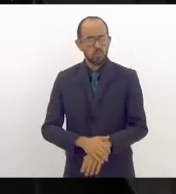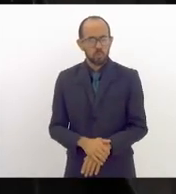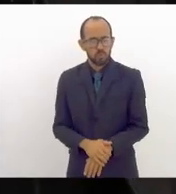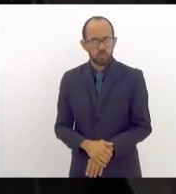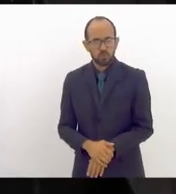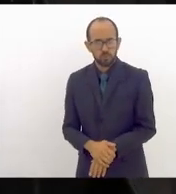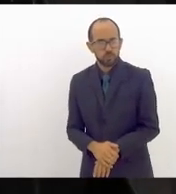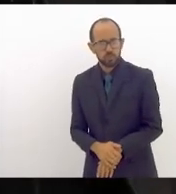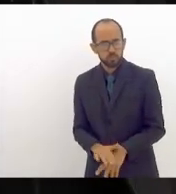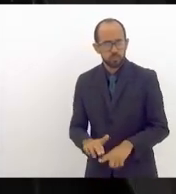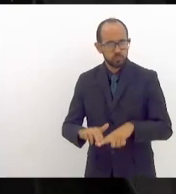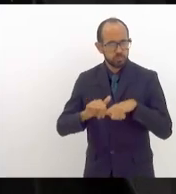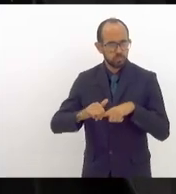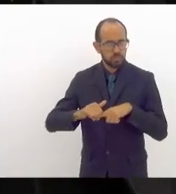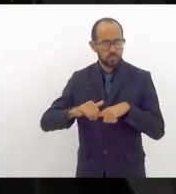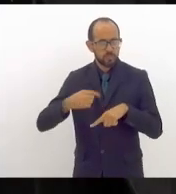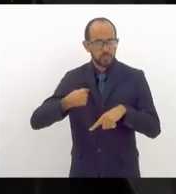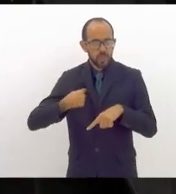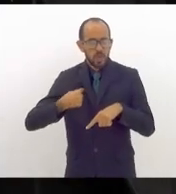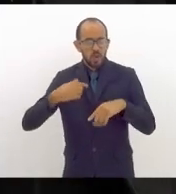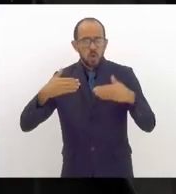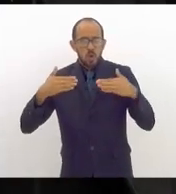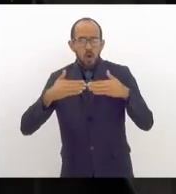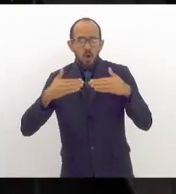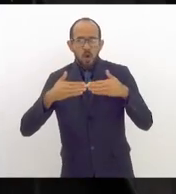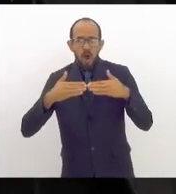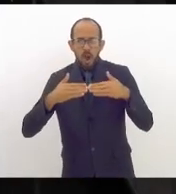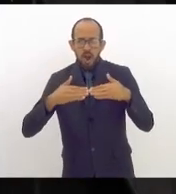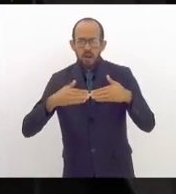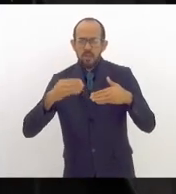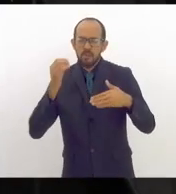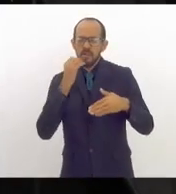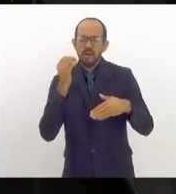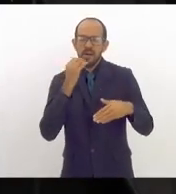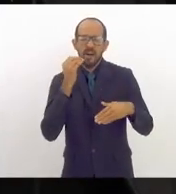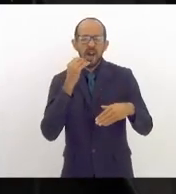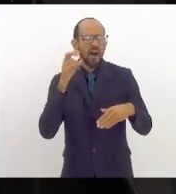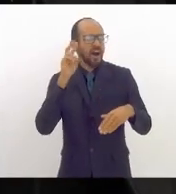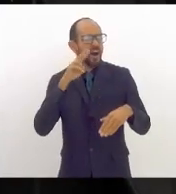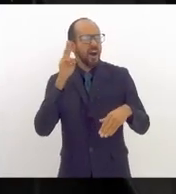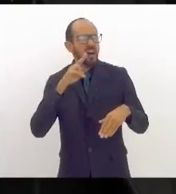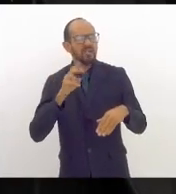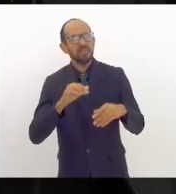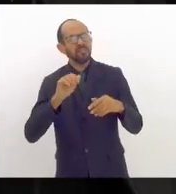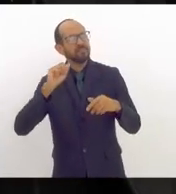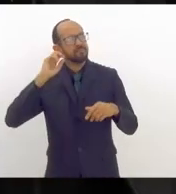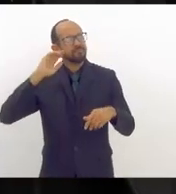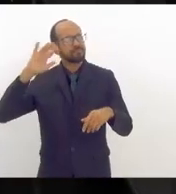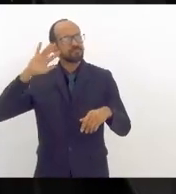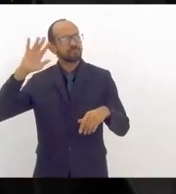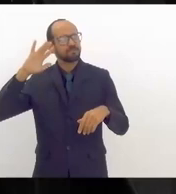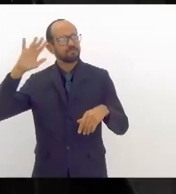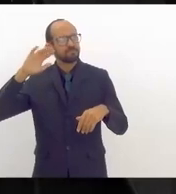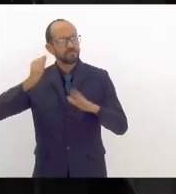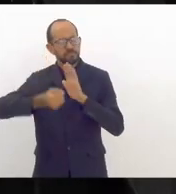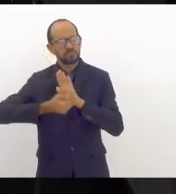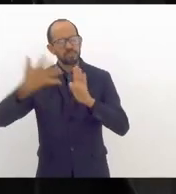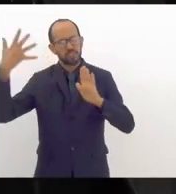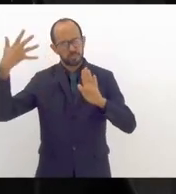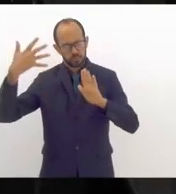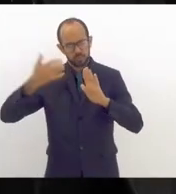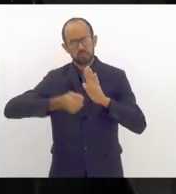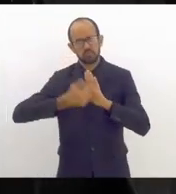por mais que eu Concorde lembrando podemos lembrar vários epistemólogos aqui gastou um bache lá entre outros